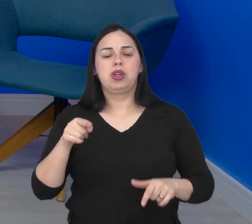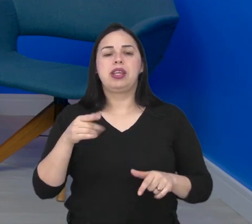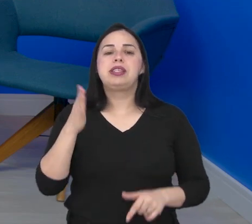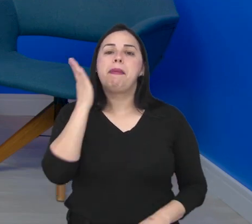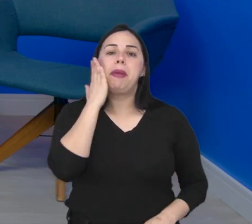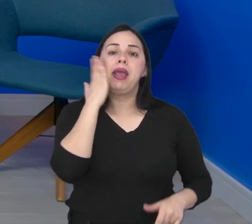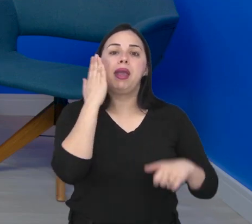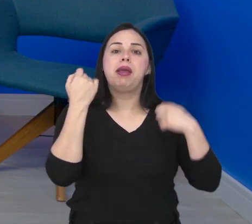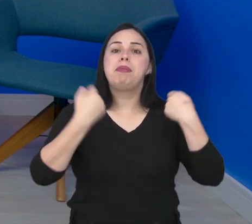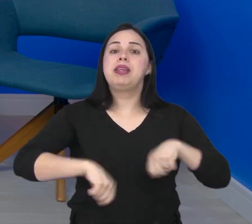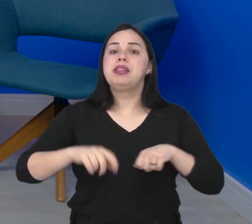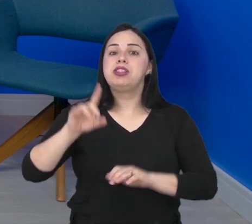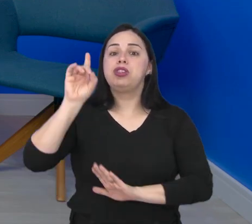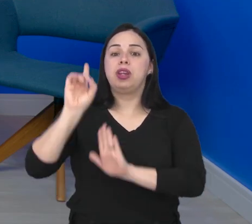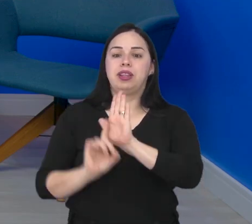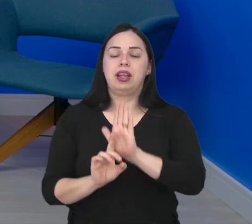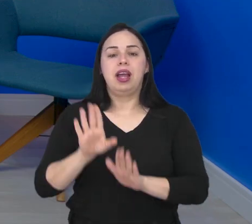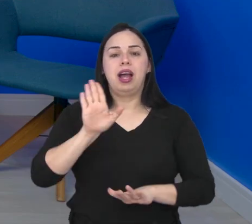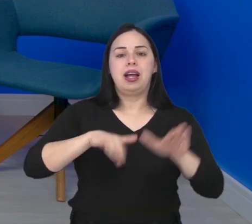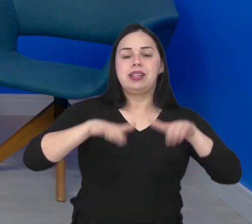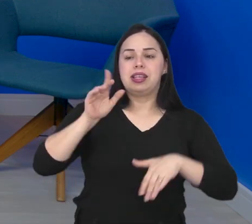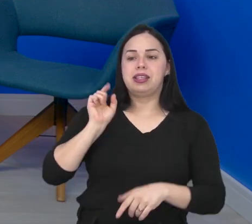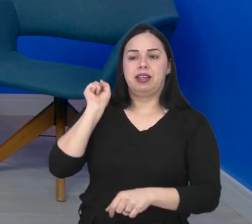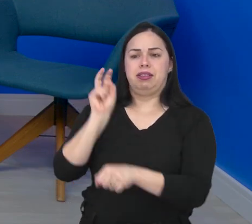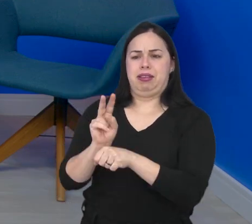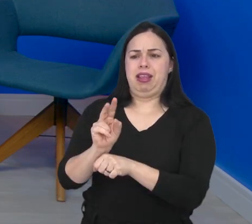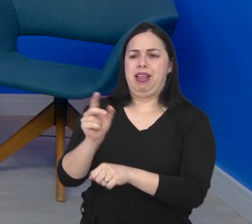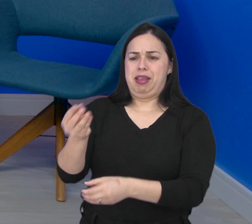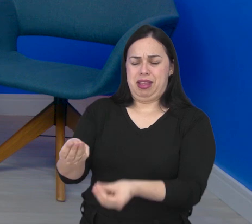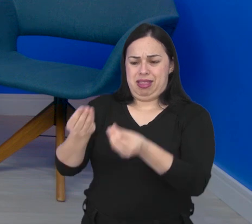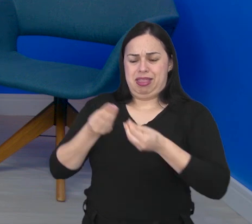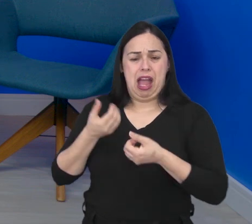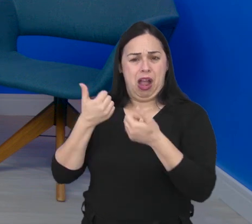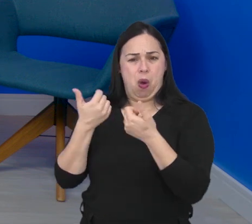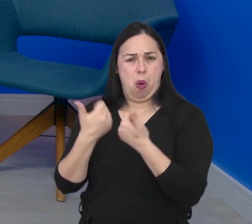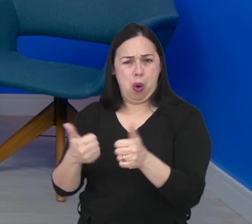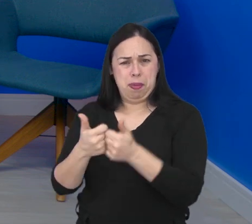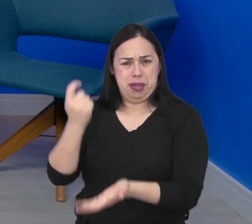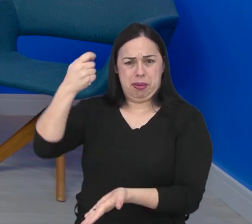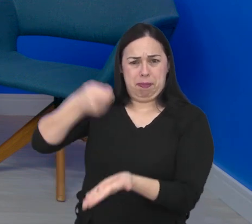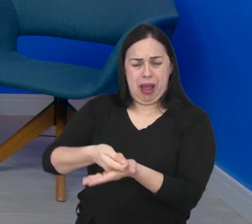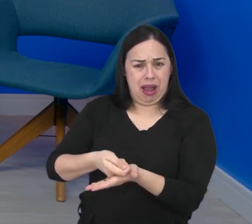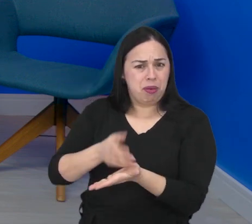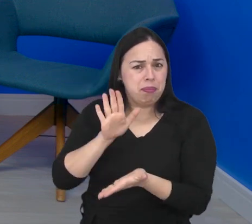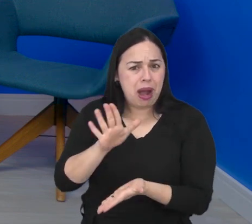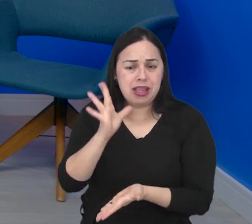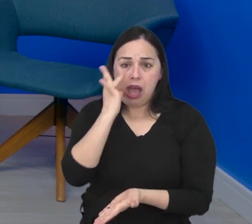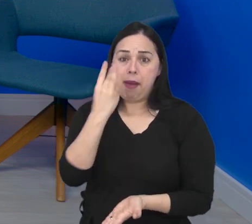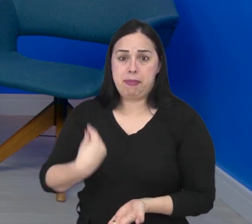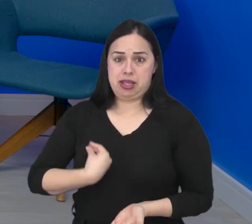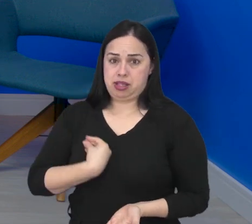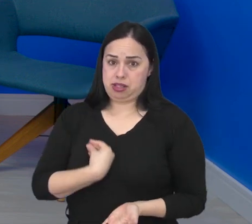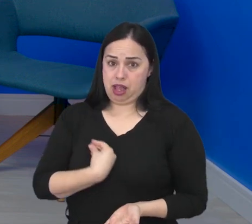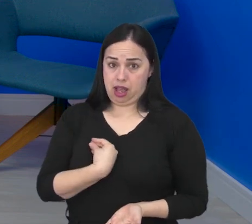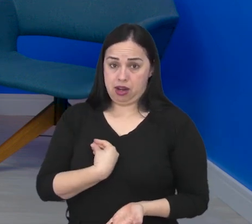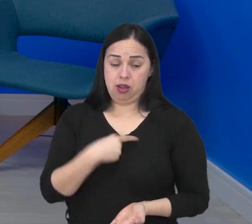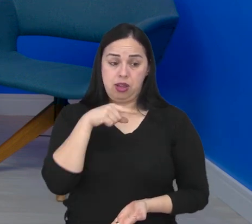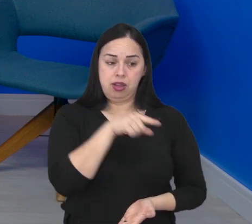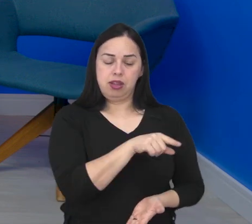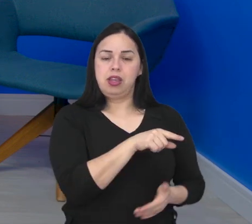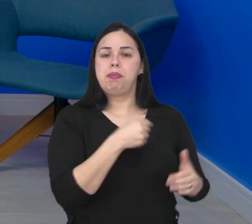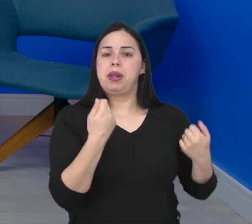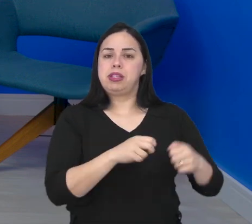trabalhadores reconheçam, né, os direitos, porque às vezes a gente vê uma vaga, oferecemos vale transporte. Se o trabalho é presencial, né,